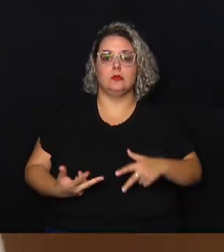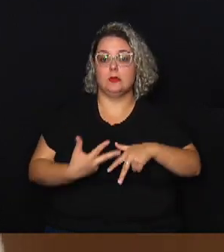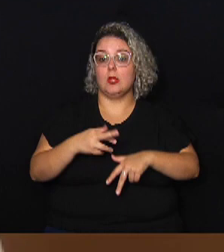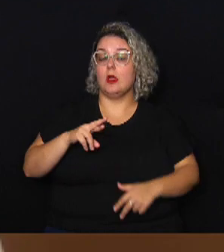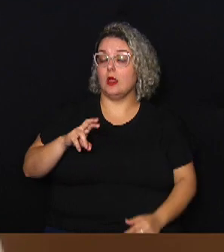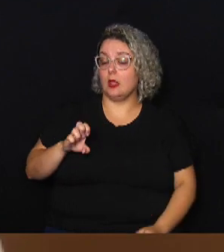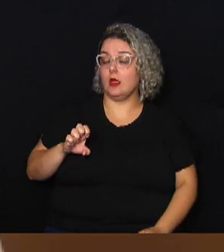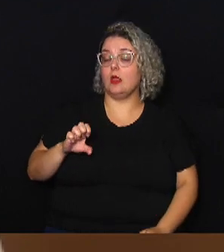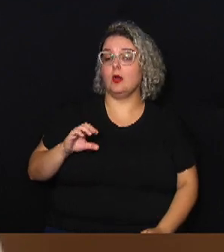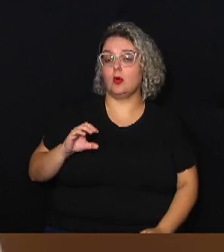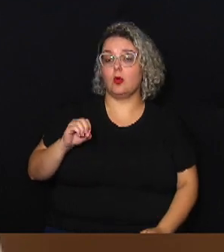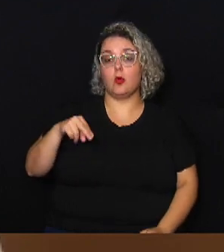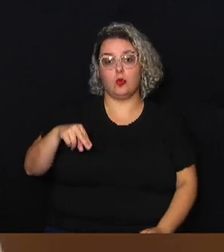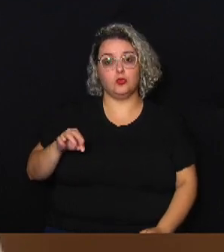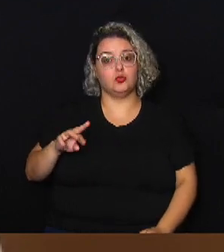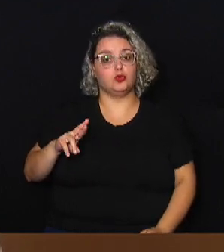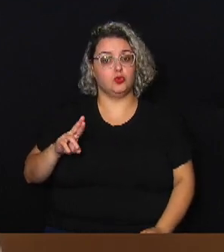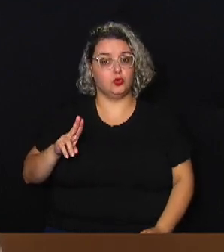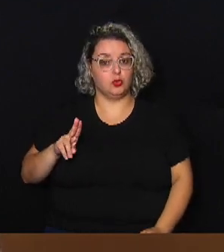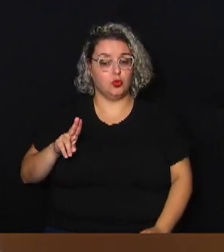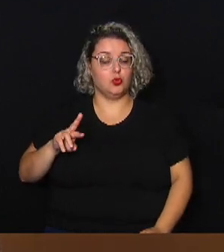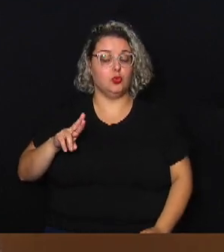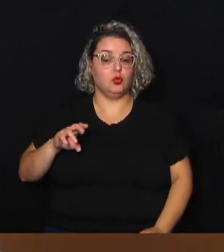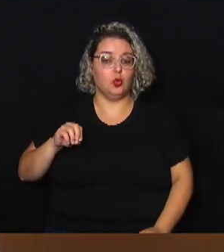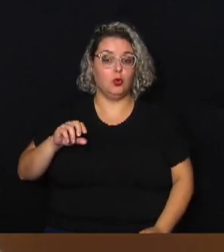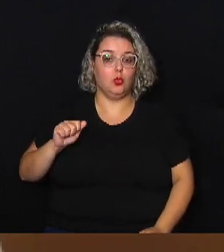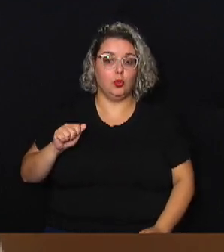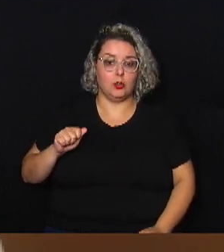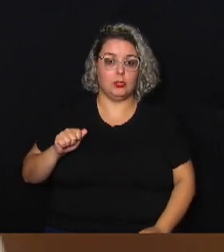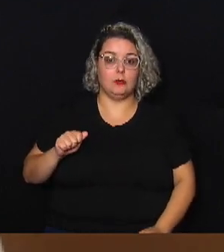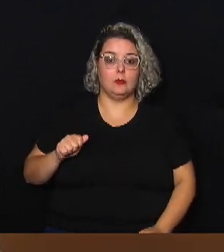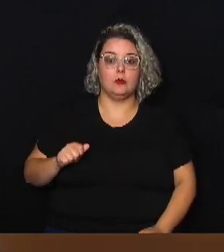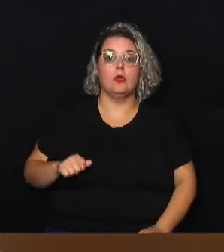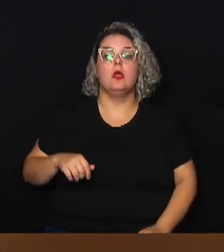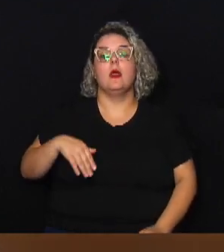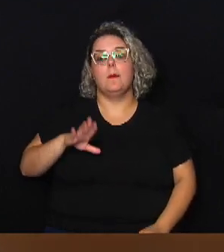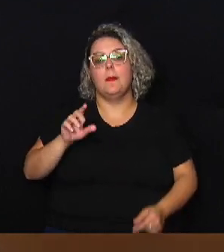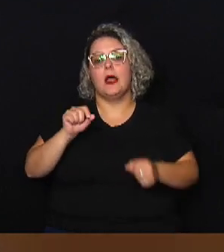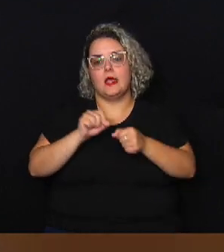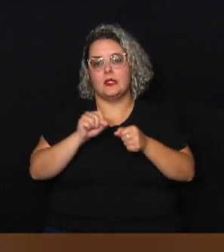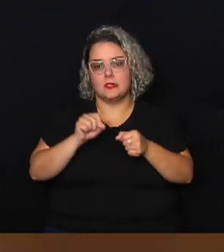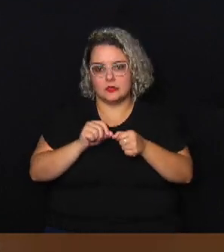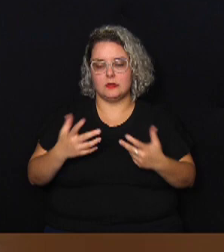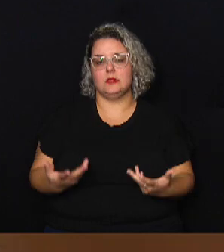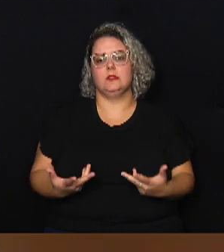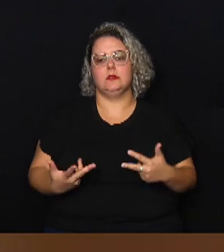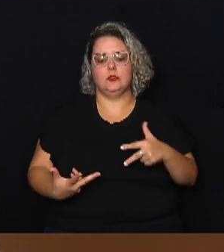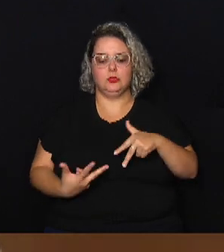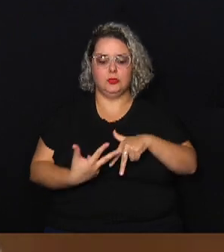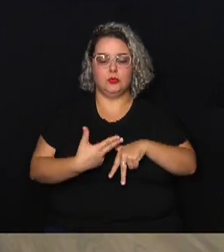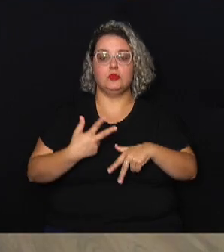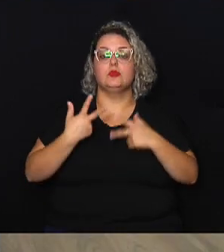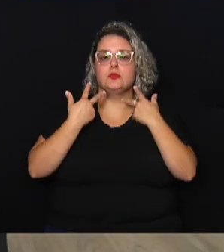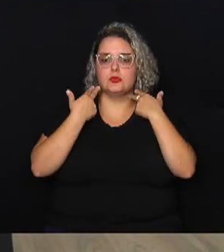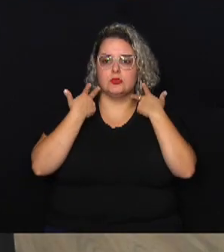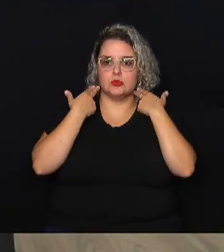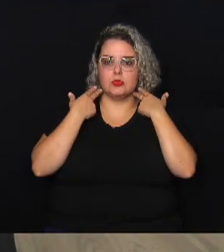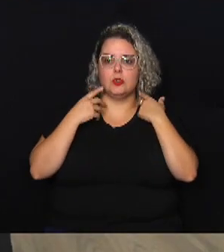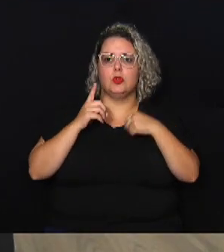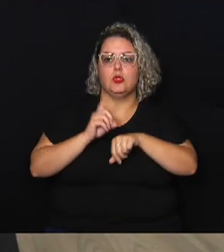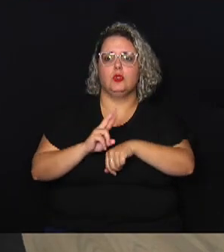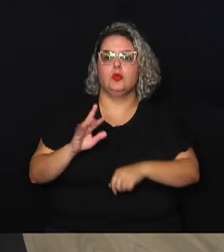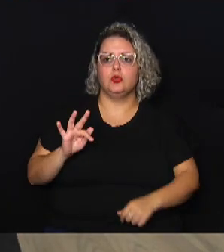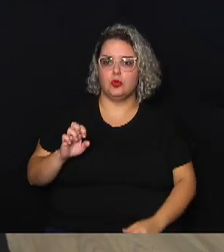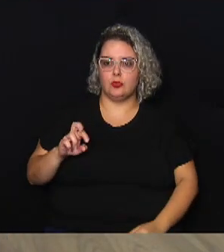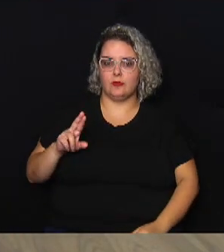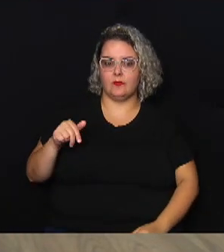reconstrutora, mas também ela é uma das mais realizadas na cirurgia plástica. Doutor Fernando, eu quero aproveitar a participação